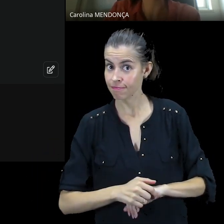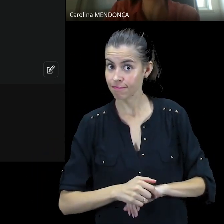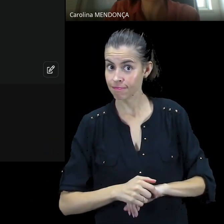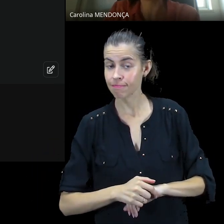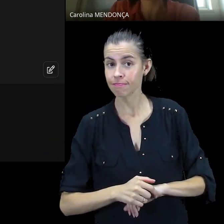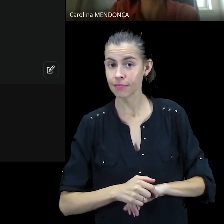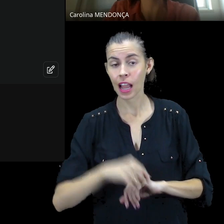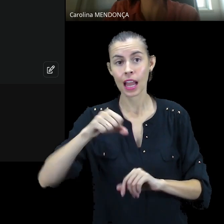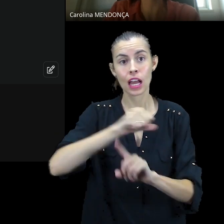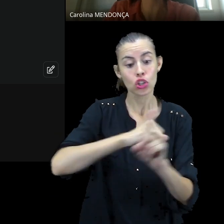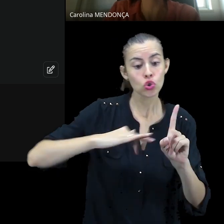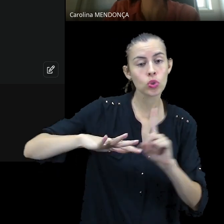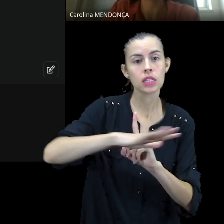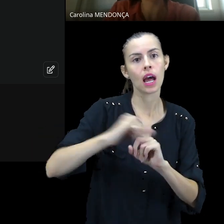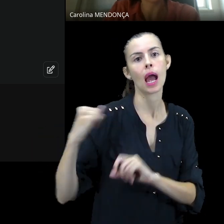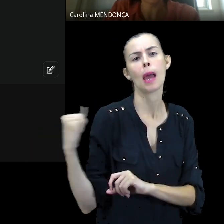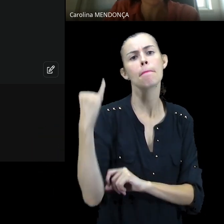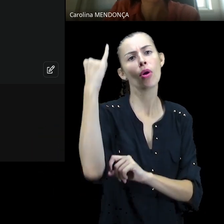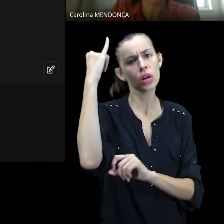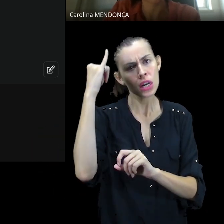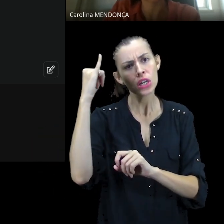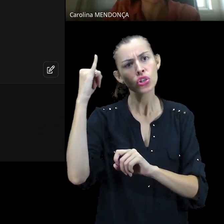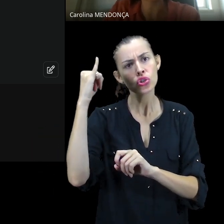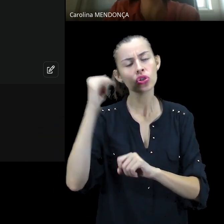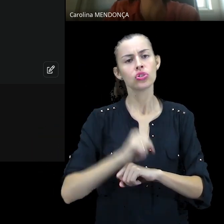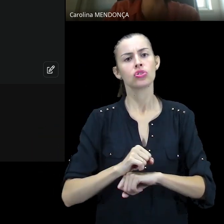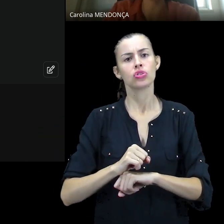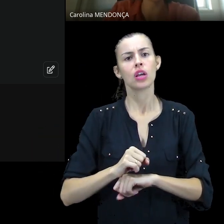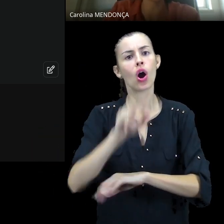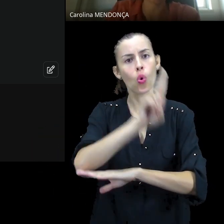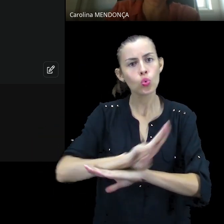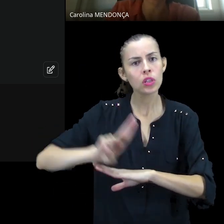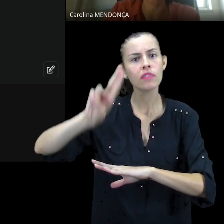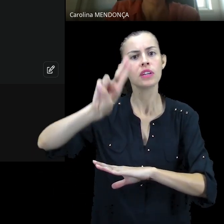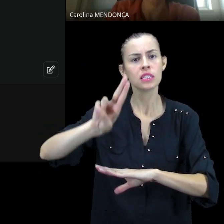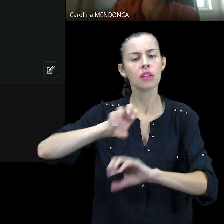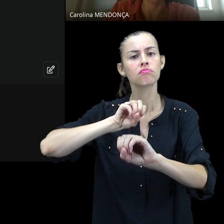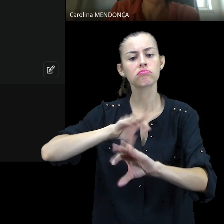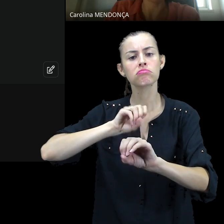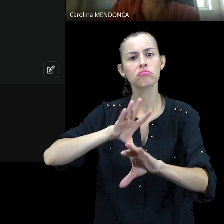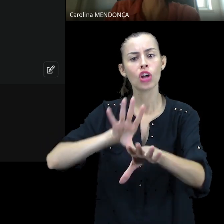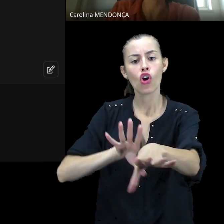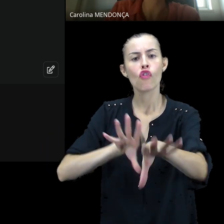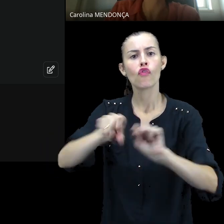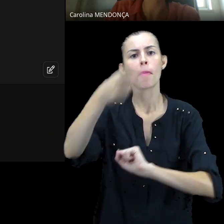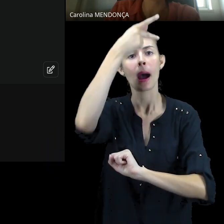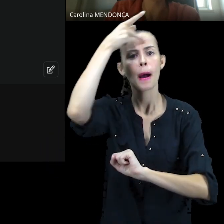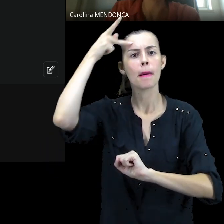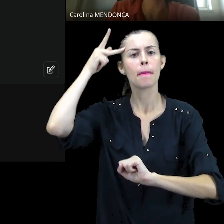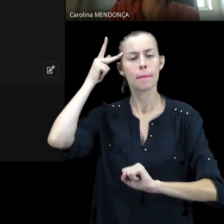essa discussão, porque essas são discussões permanentes na nossa sociedade e dever da universidade e da formação do